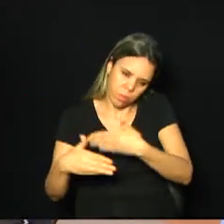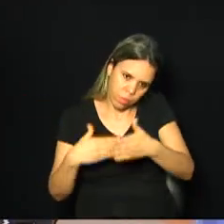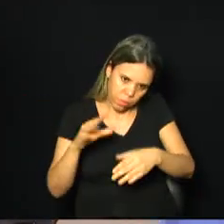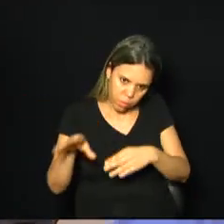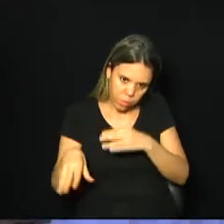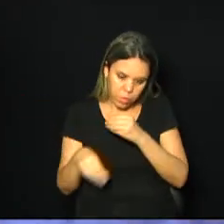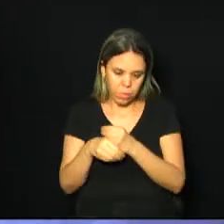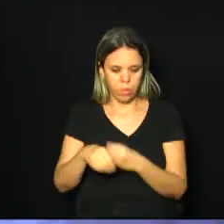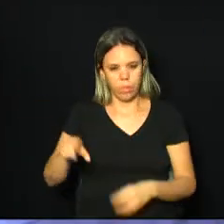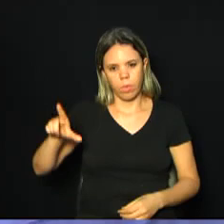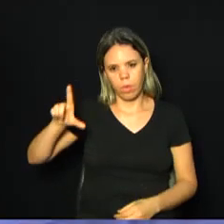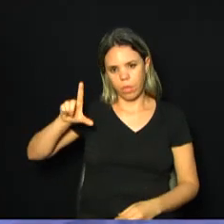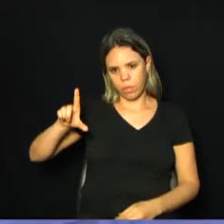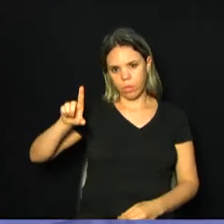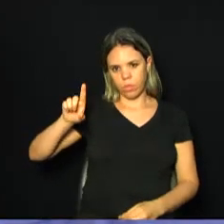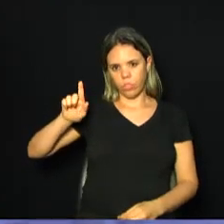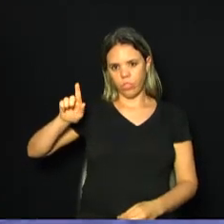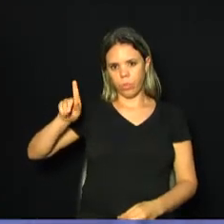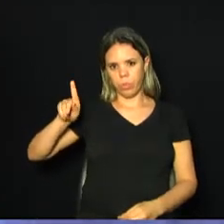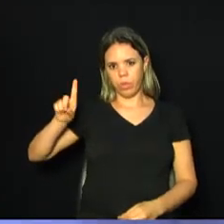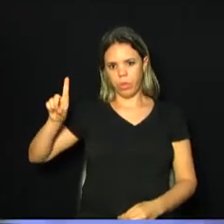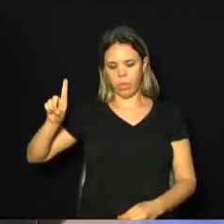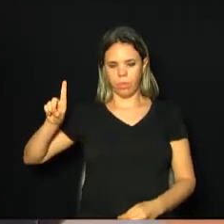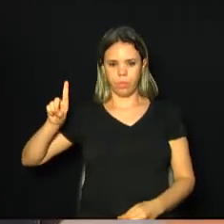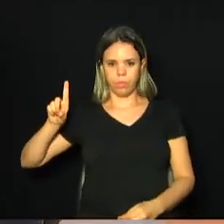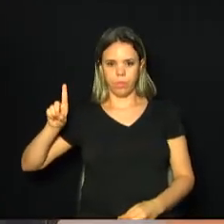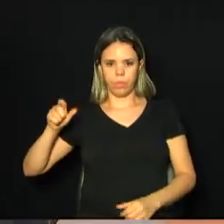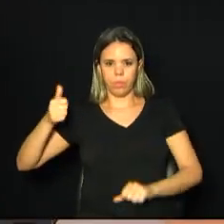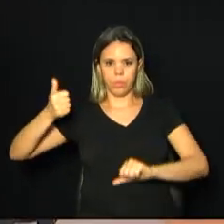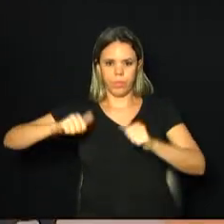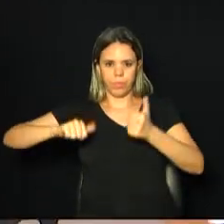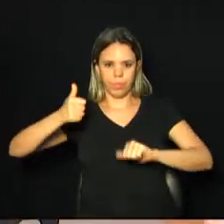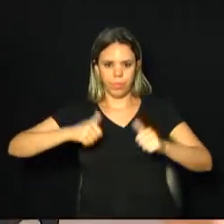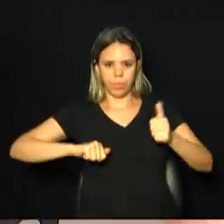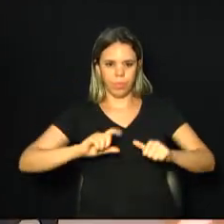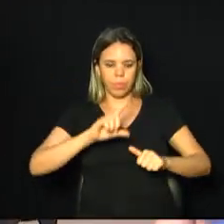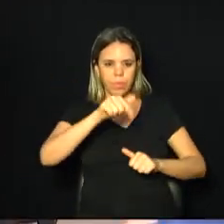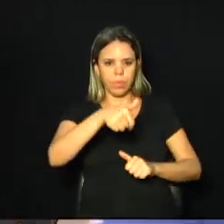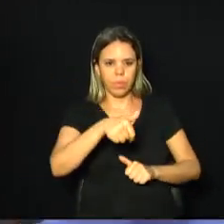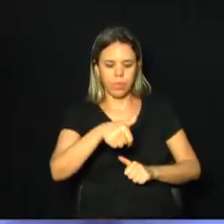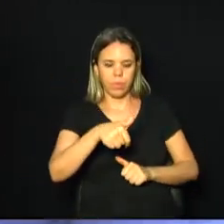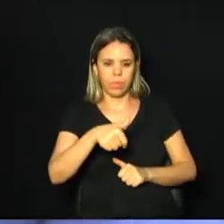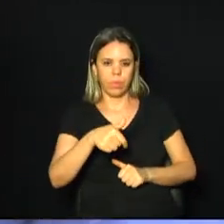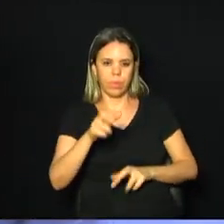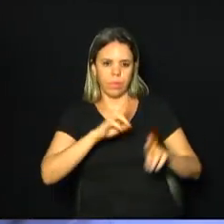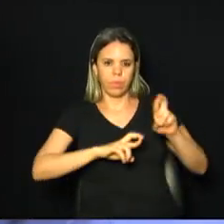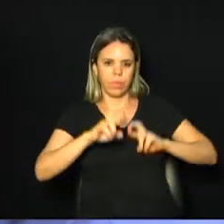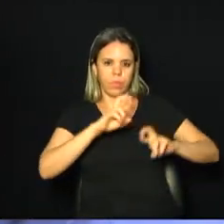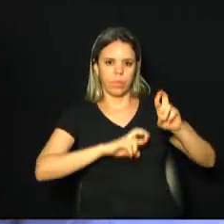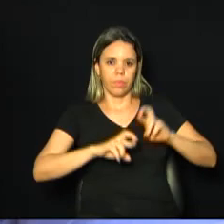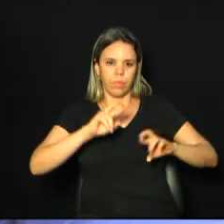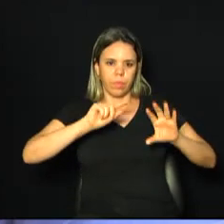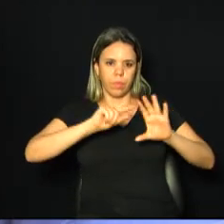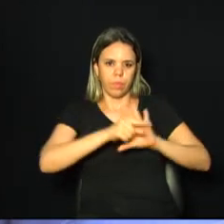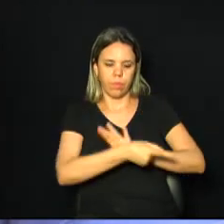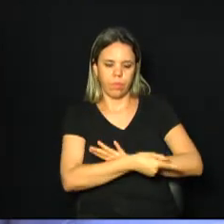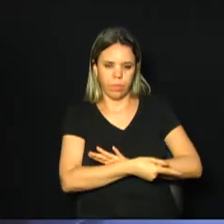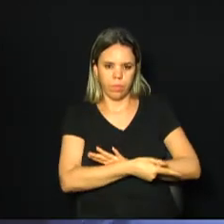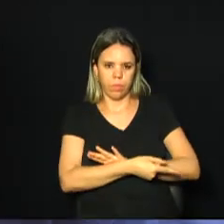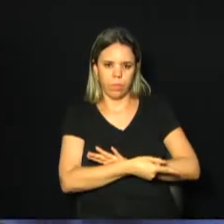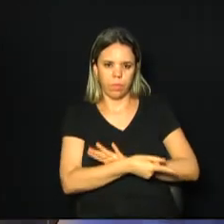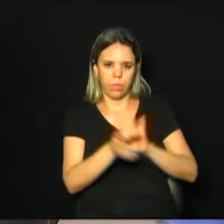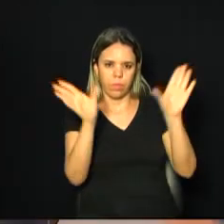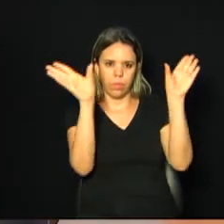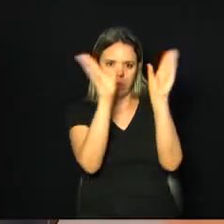implantar o LGPD. Você teria que primeiro fazer um diagnóstico, depois você vai para uma análise mais profunda, define